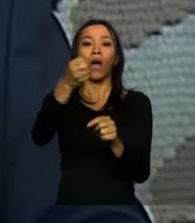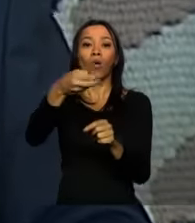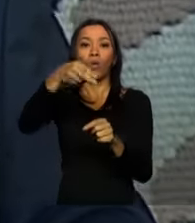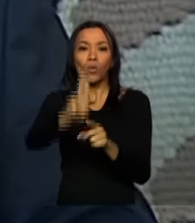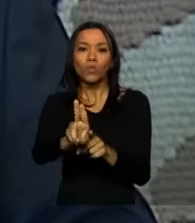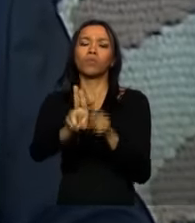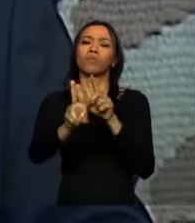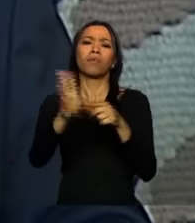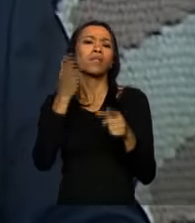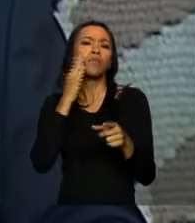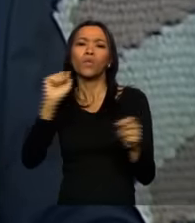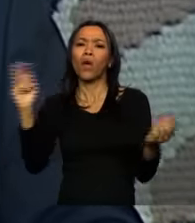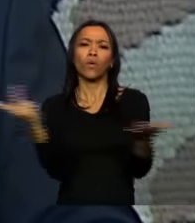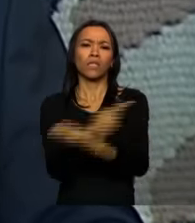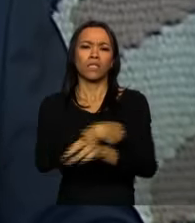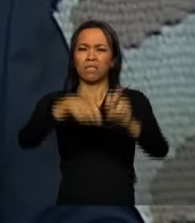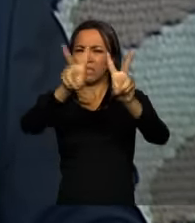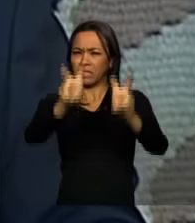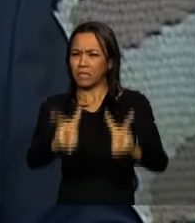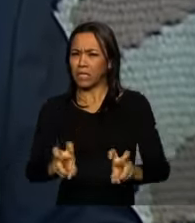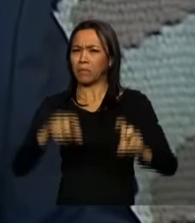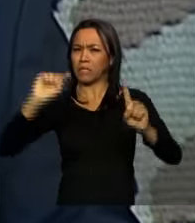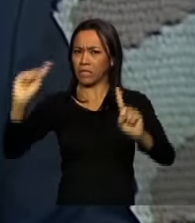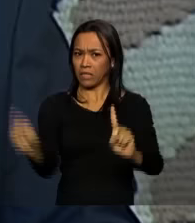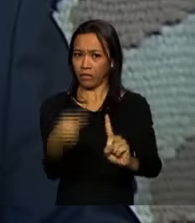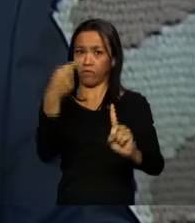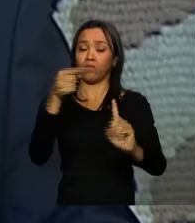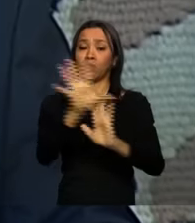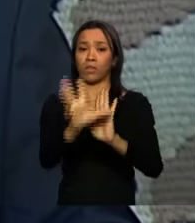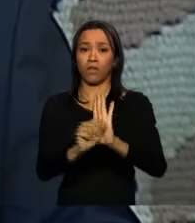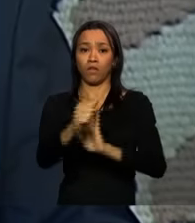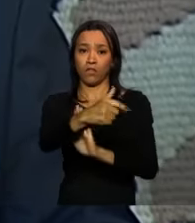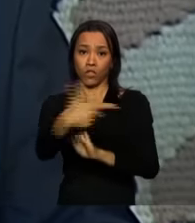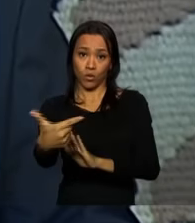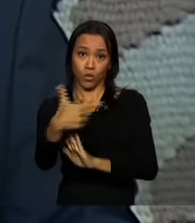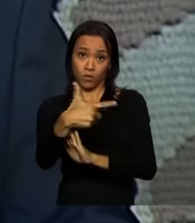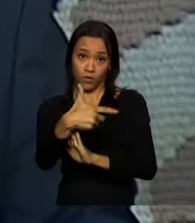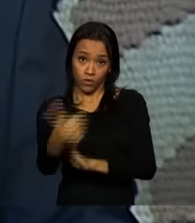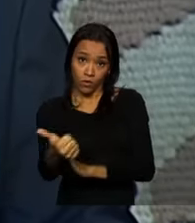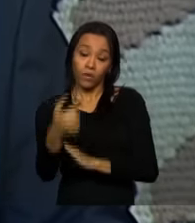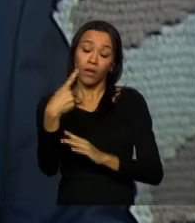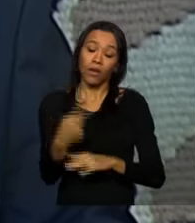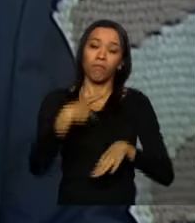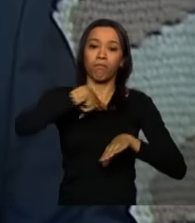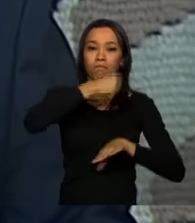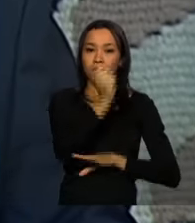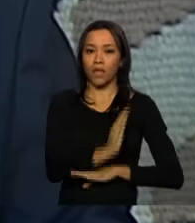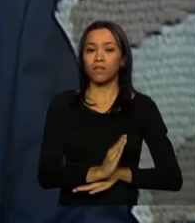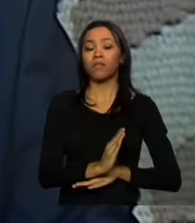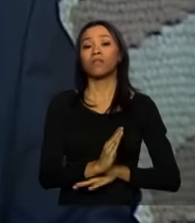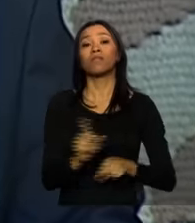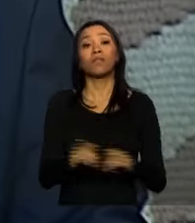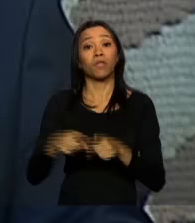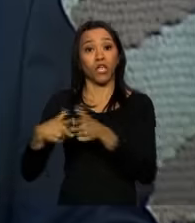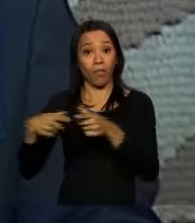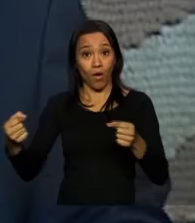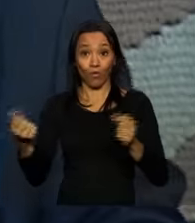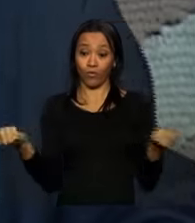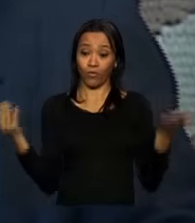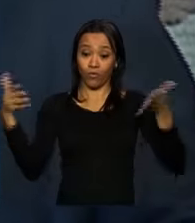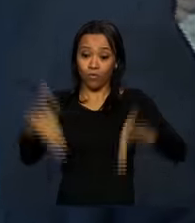XXI. A feliz circunstância de que o Brasil e o Japão serão os anfitriões dos próximos Jogos Olímpicos,